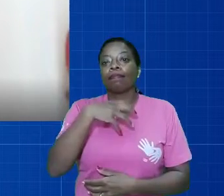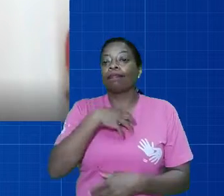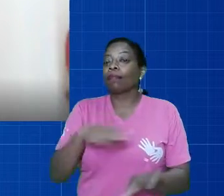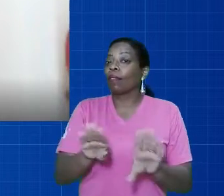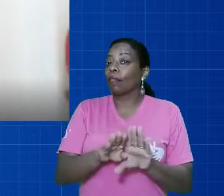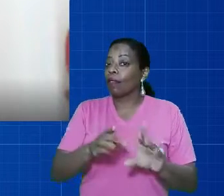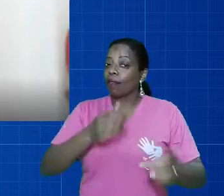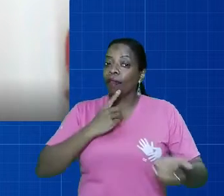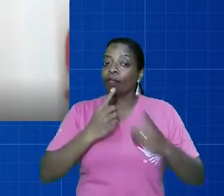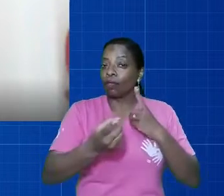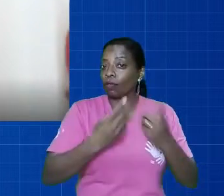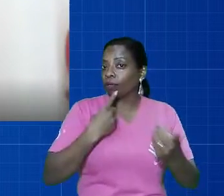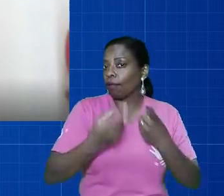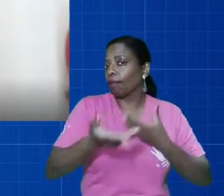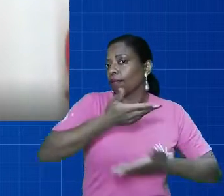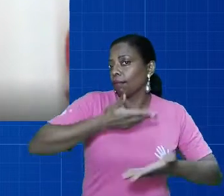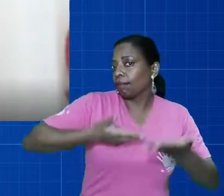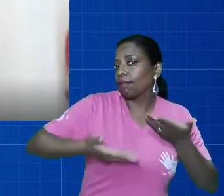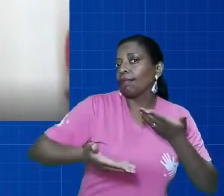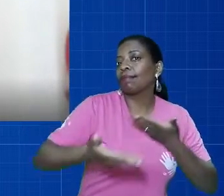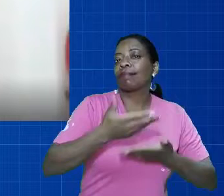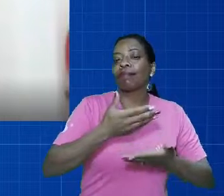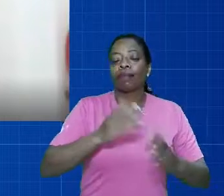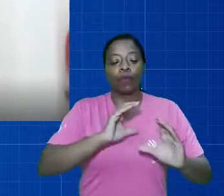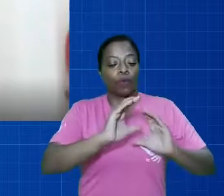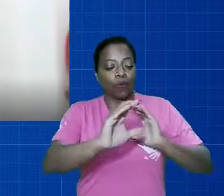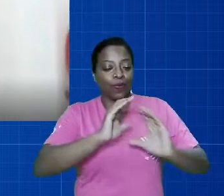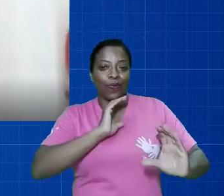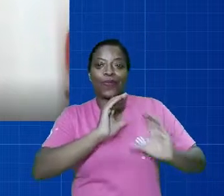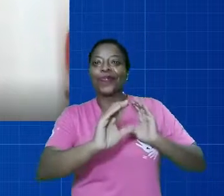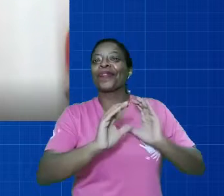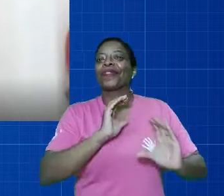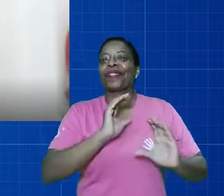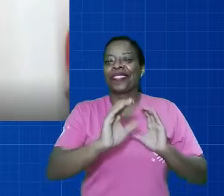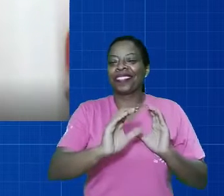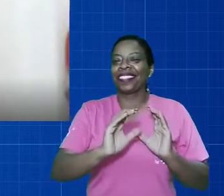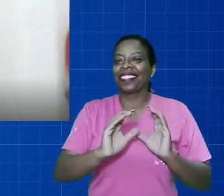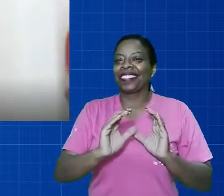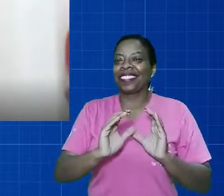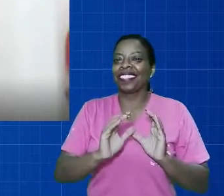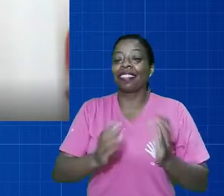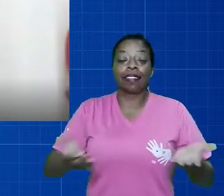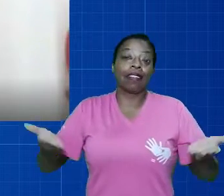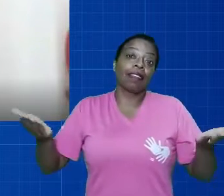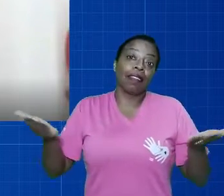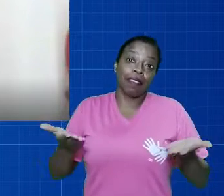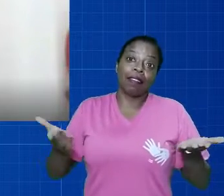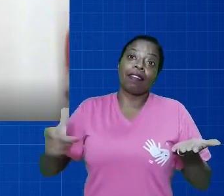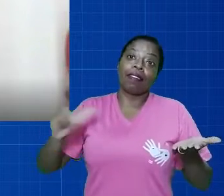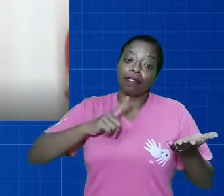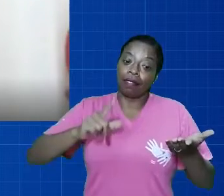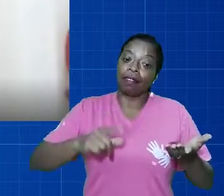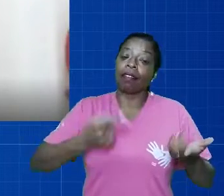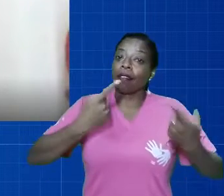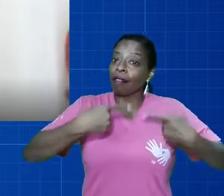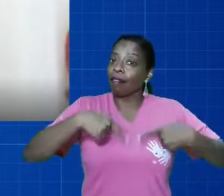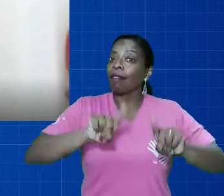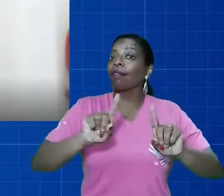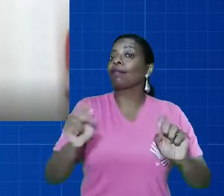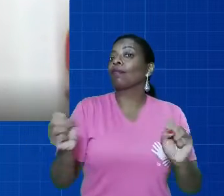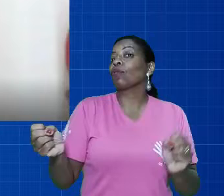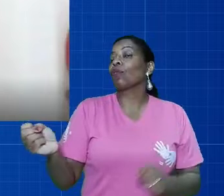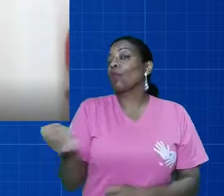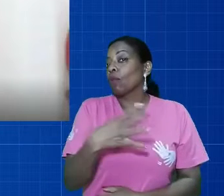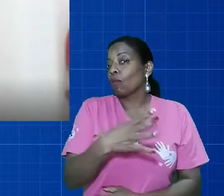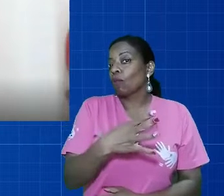né, de diálogo, de trocas e comunicação. Que está agora com um novo desafio,